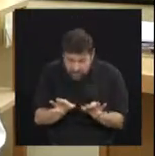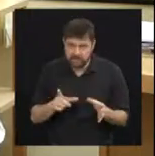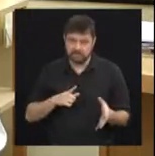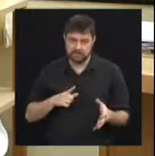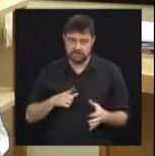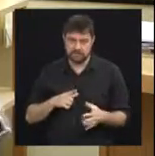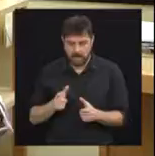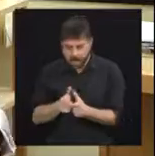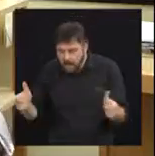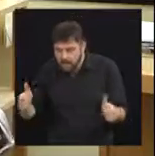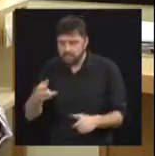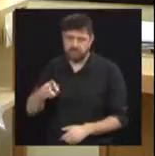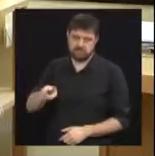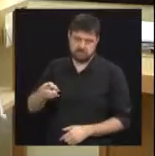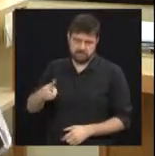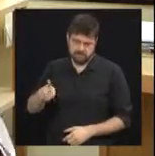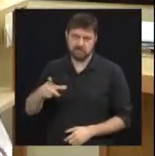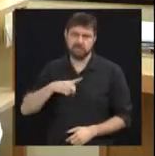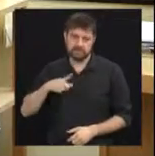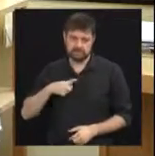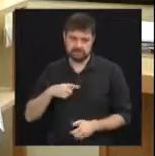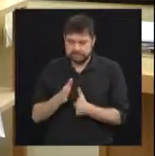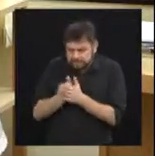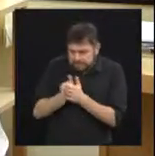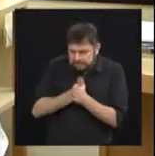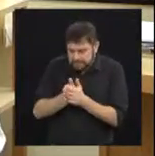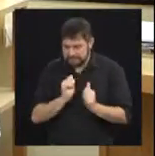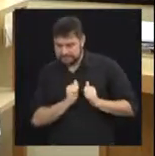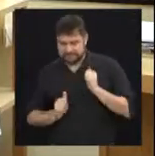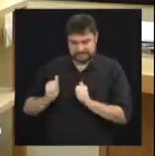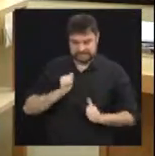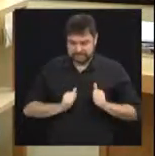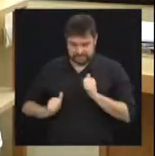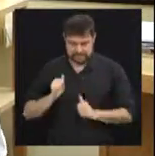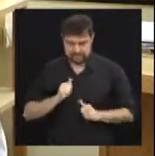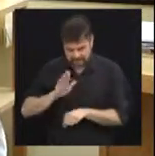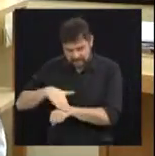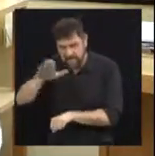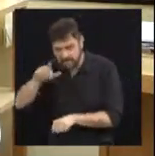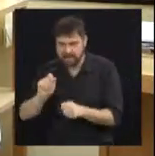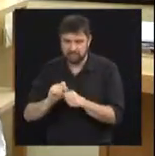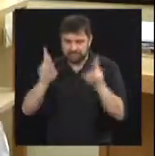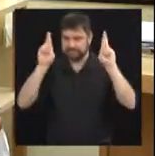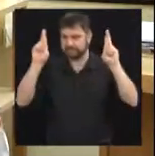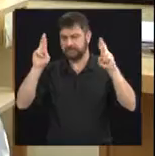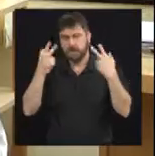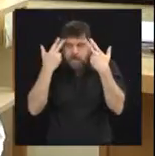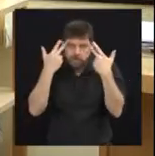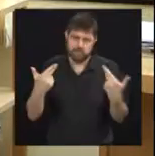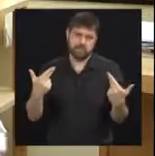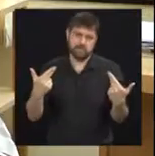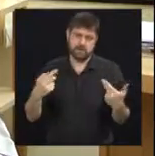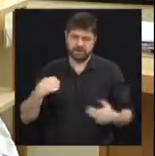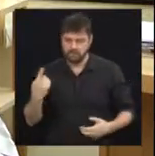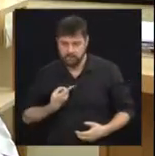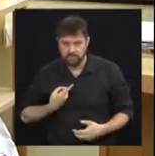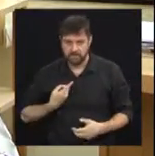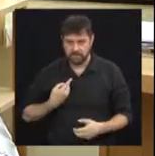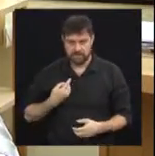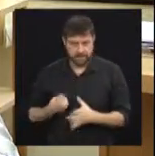a maioria desses casais acaba por passar por um processo de ansiedade maior, isso gera uma expectativa, isso é normal, isso na verdade é o